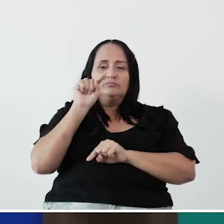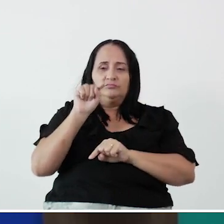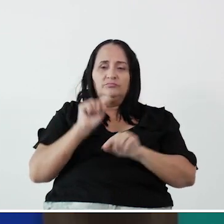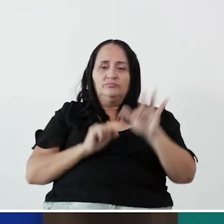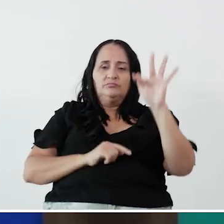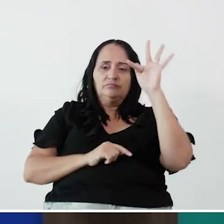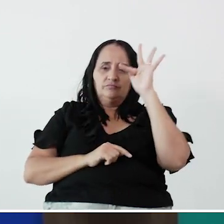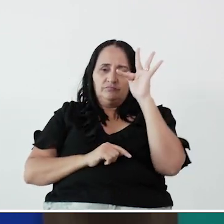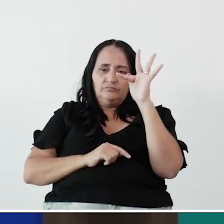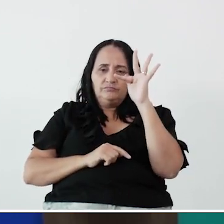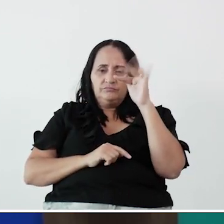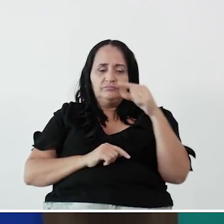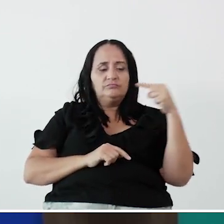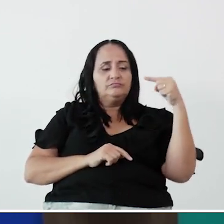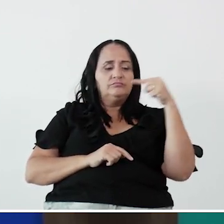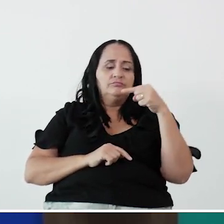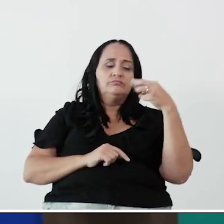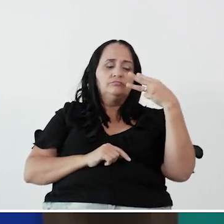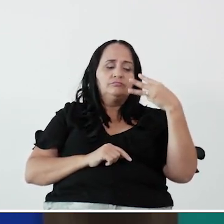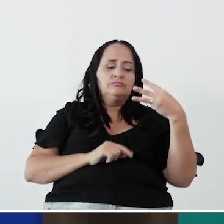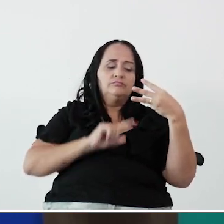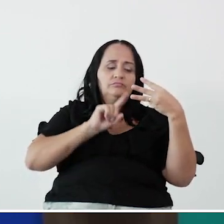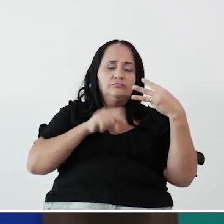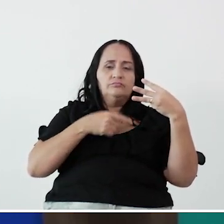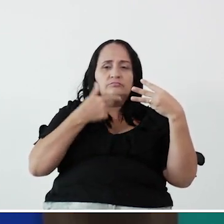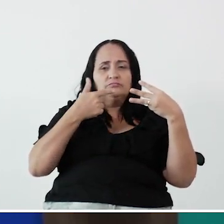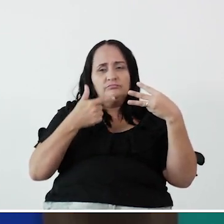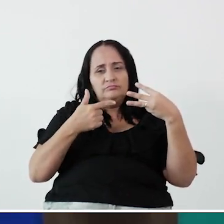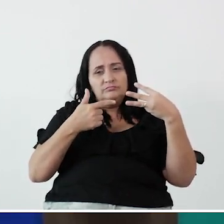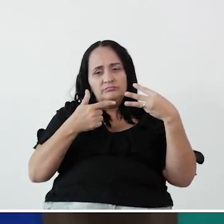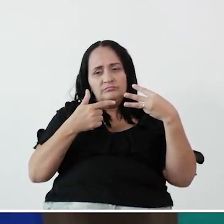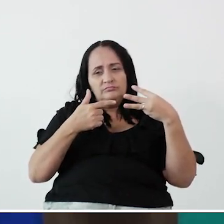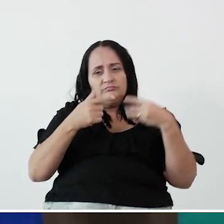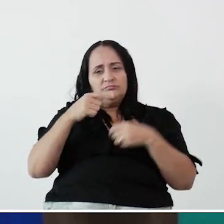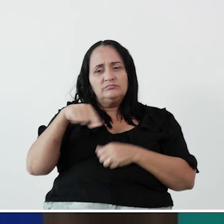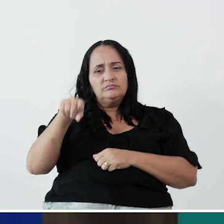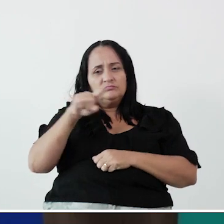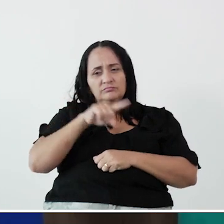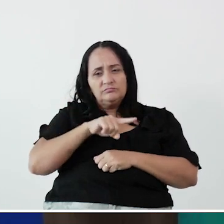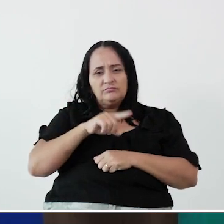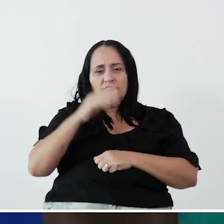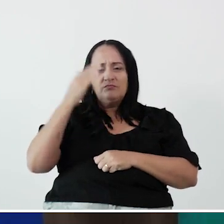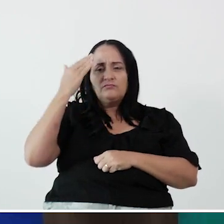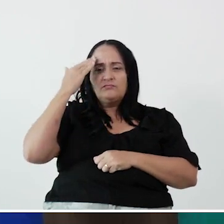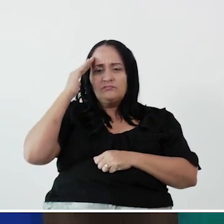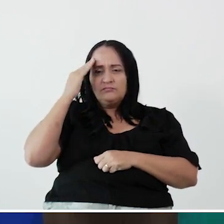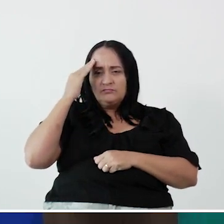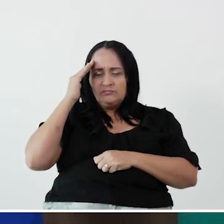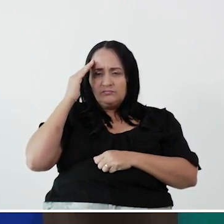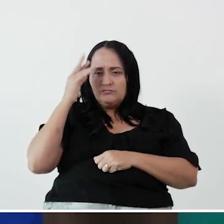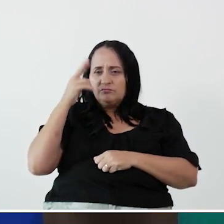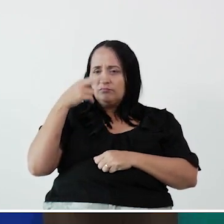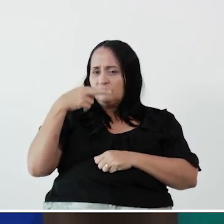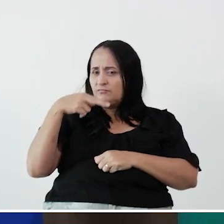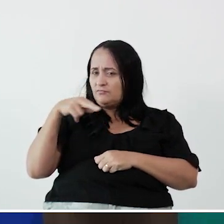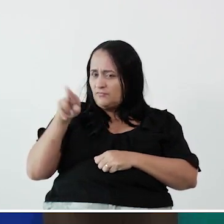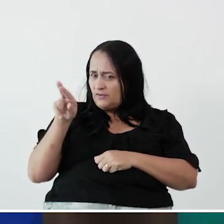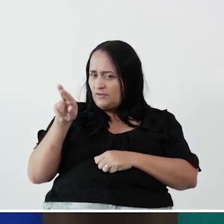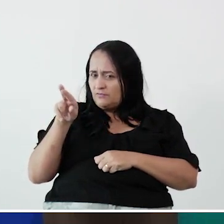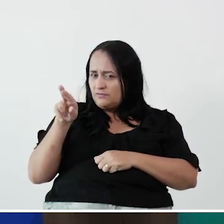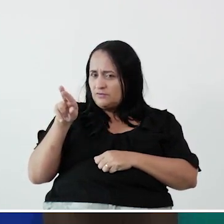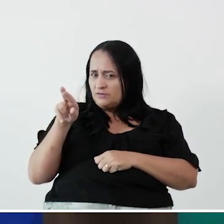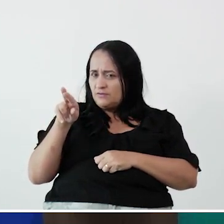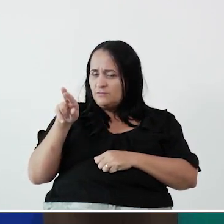menos 3 e 2. Ok? Espero que tenha sido útil essa revisão. Nesse